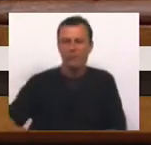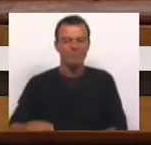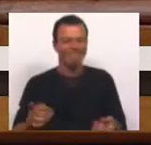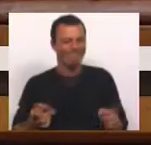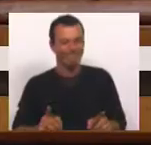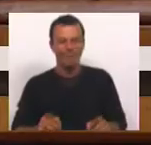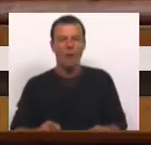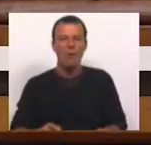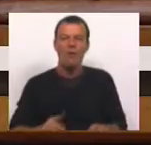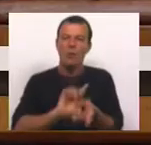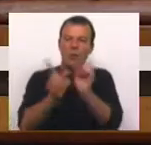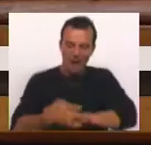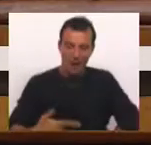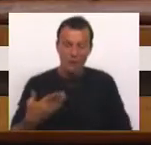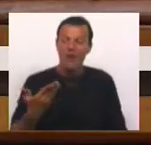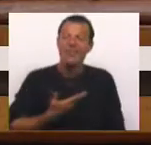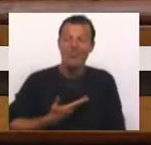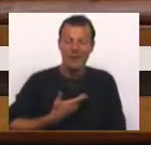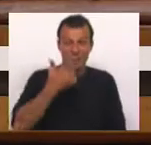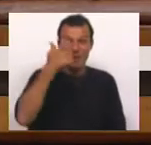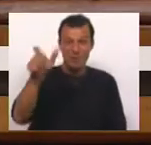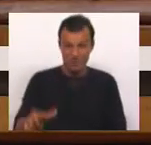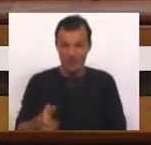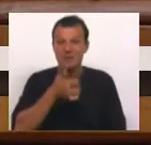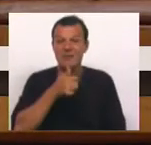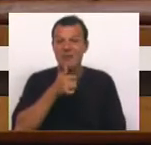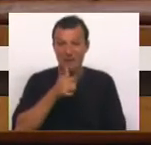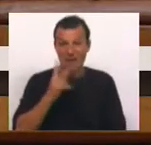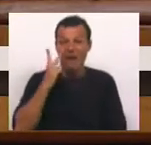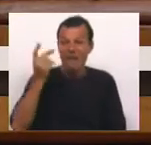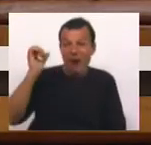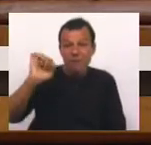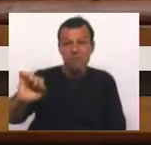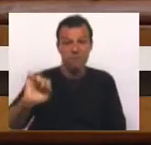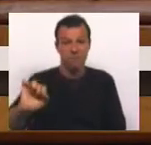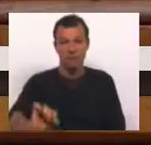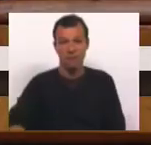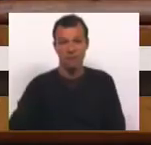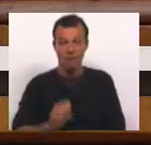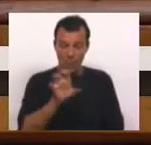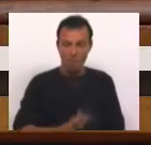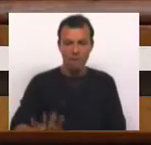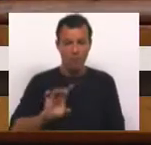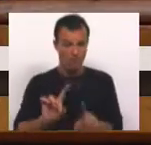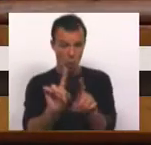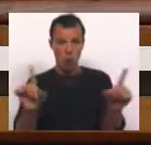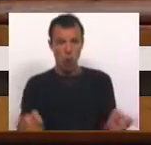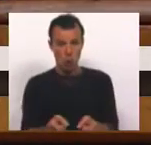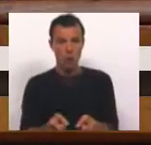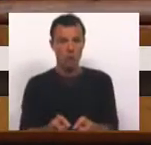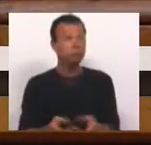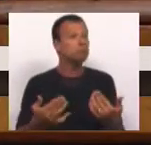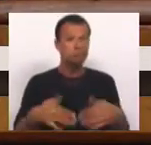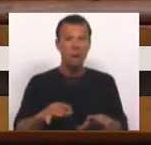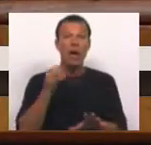direito de alguém poder decidir sobre o termo da sua própria vida de forma abreviada e indolor